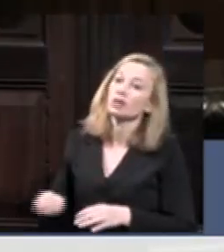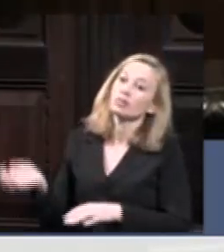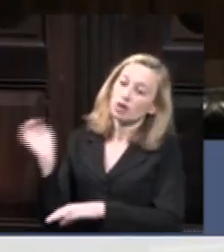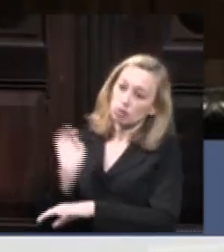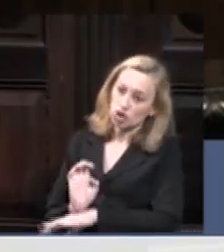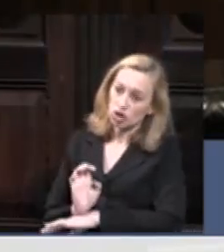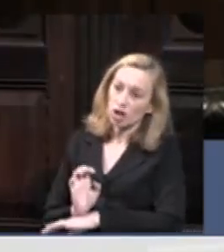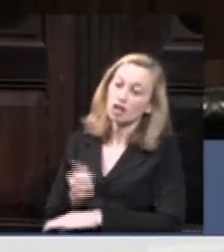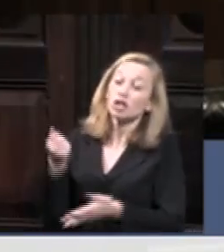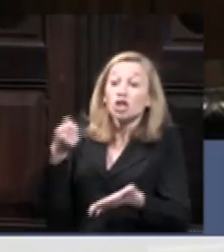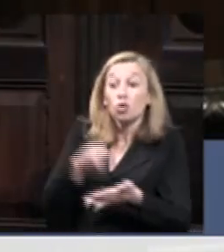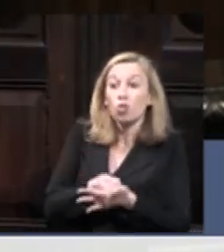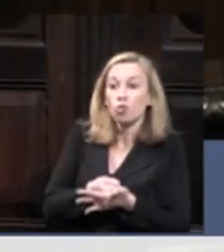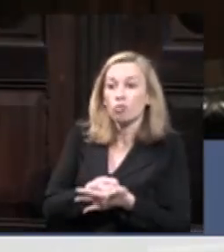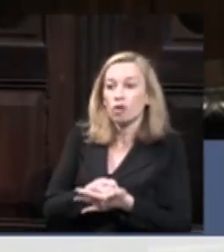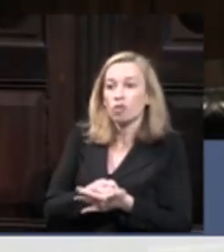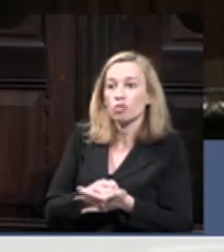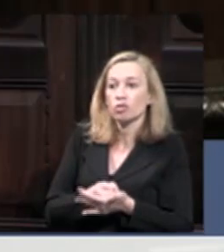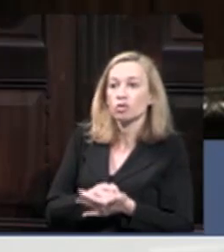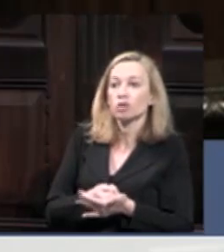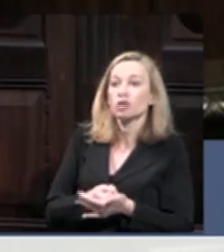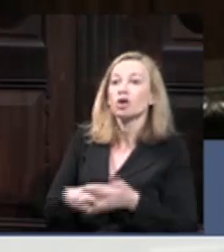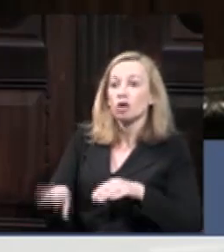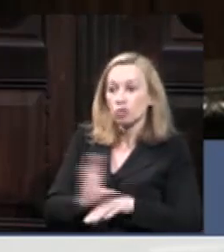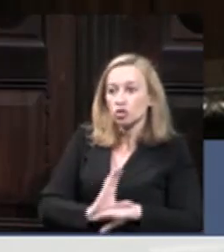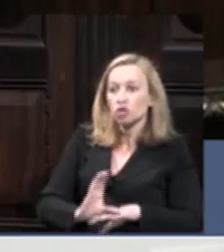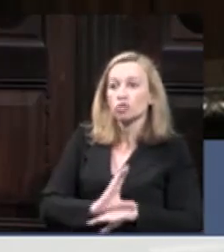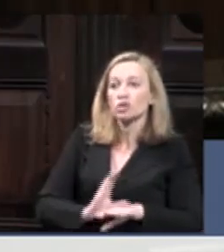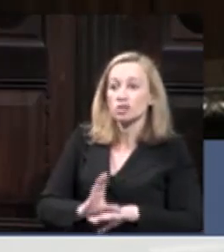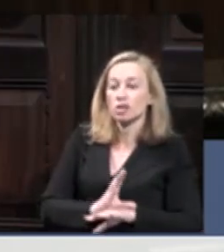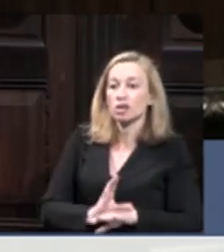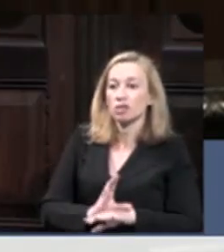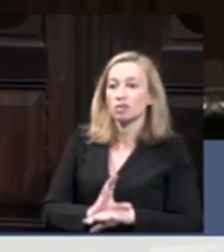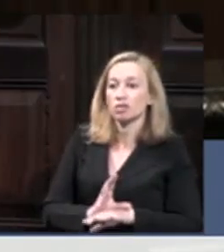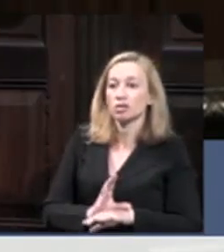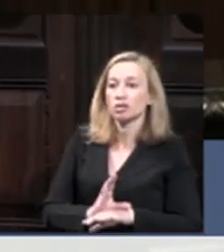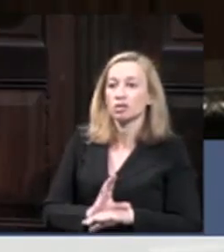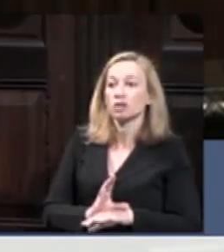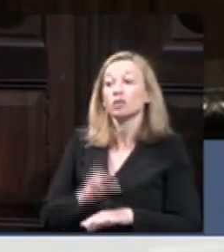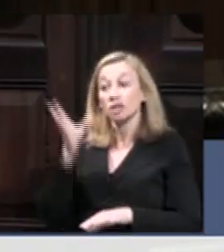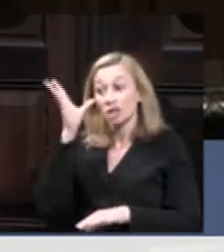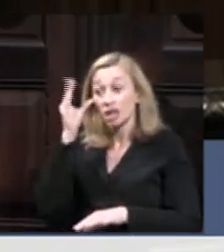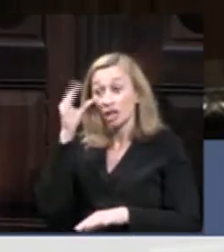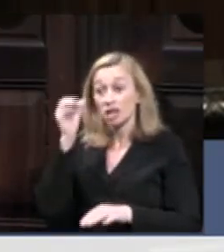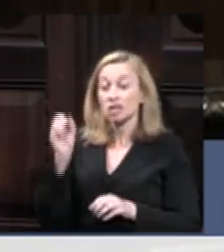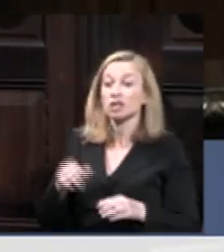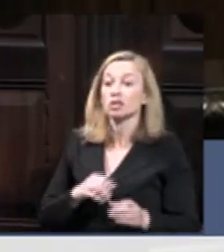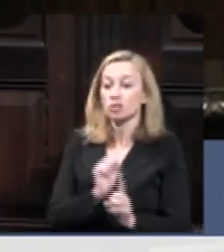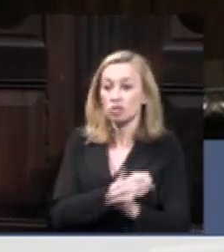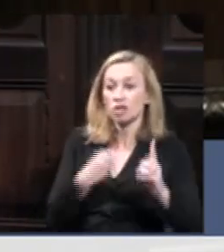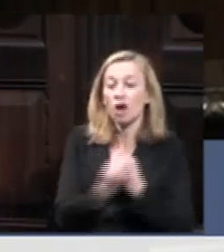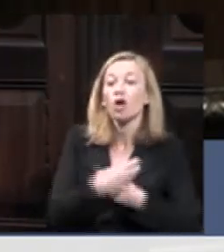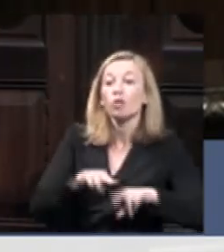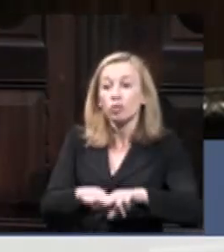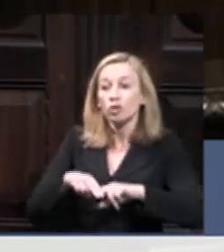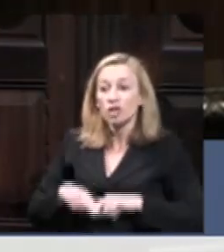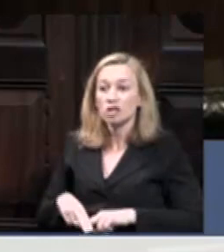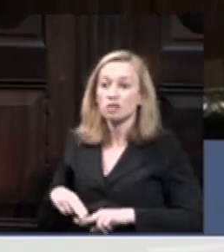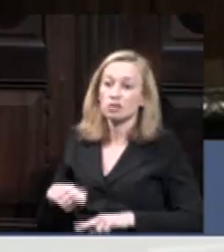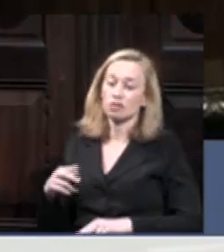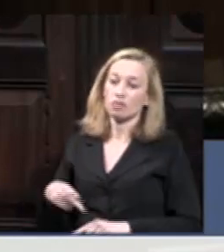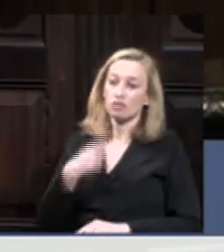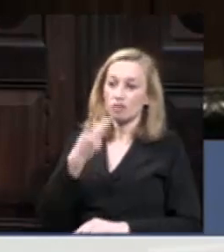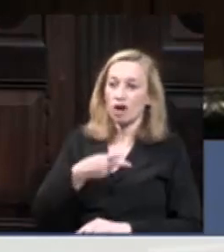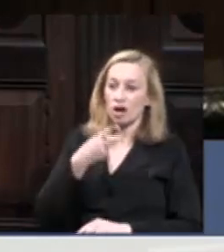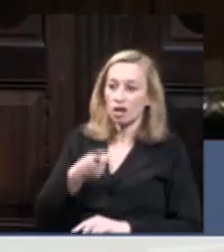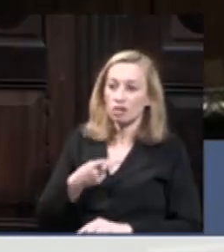para que cumpram as suas missões constitucionais e de amplo alcance e interesse social. Por isso, trago aqui